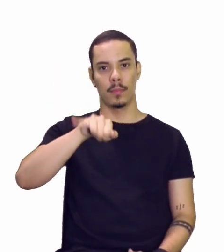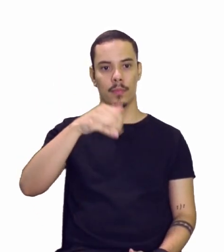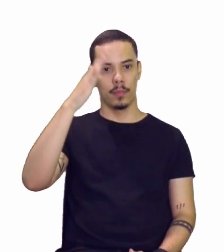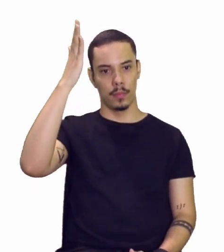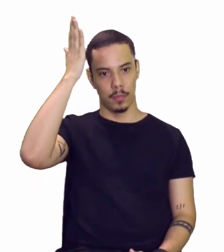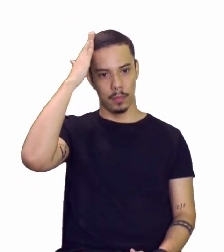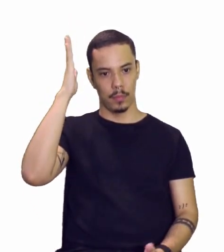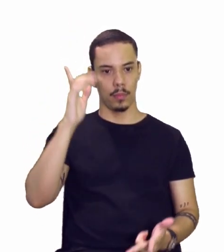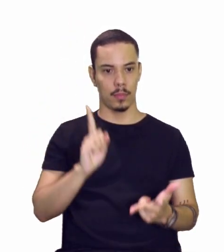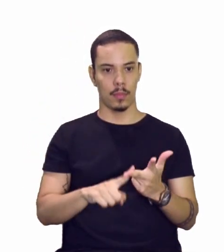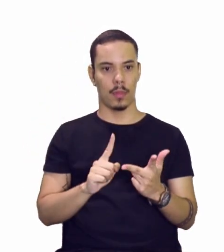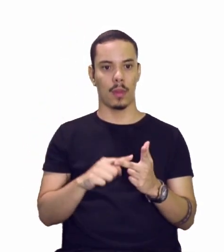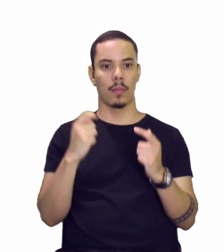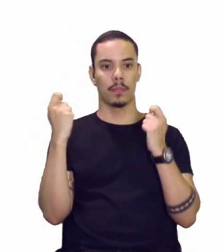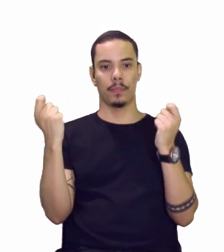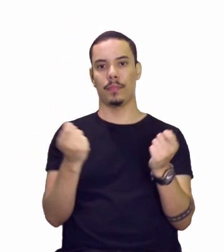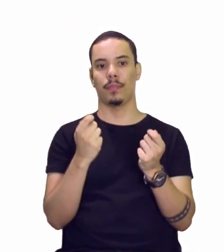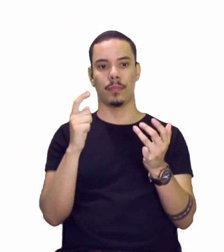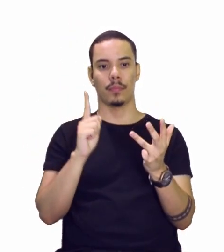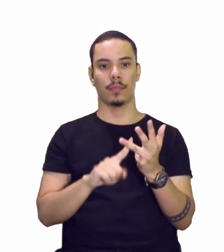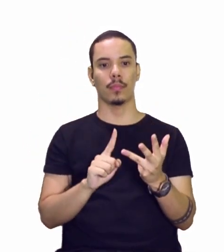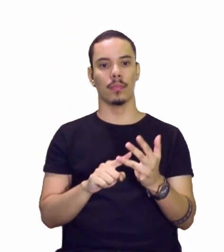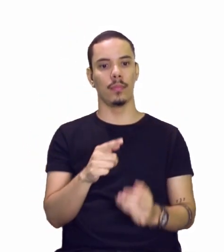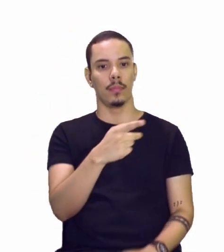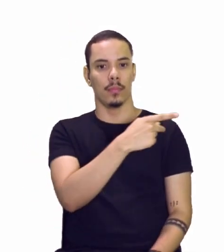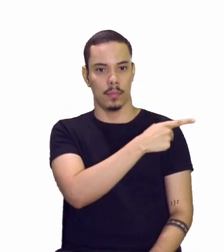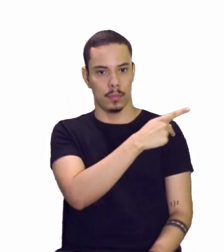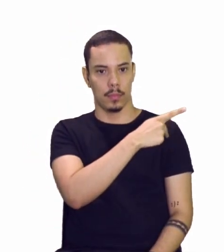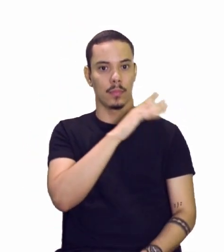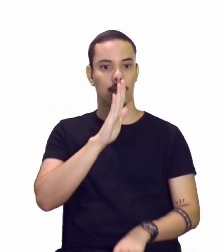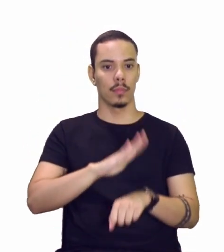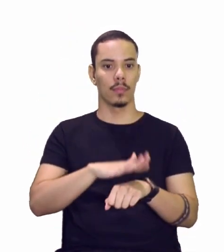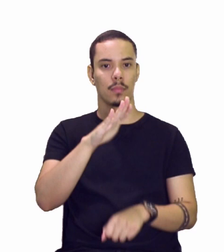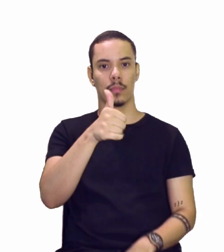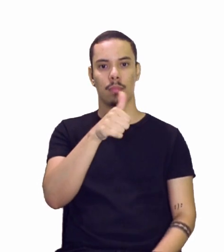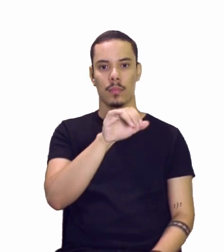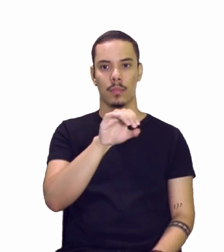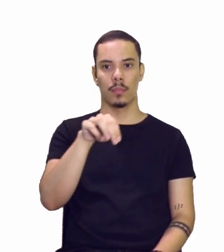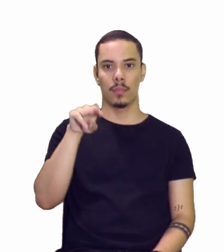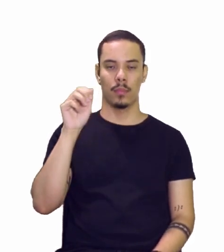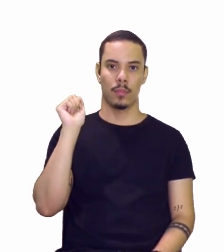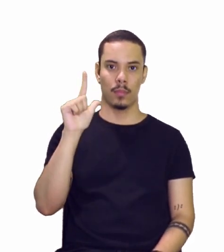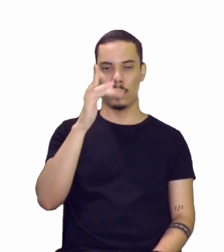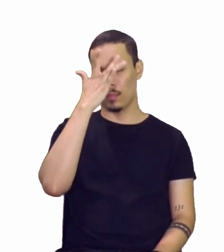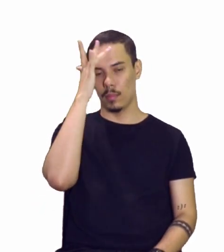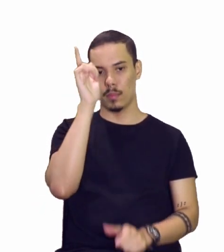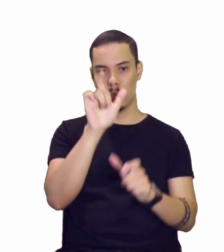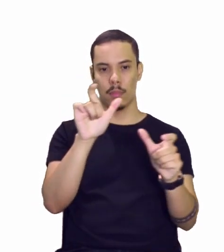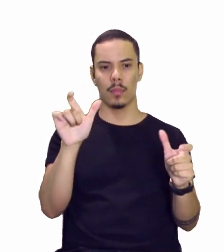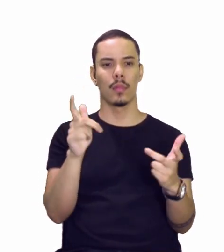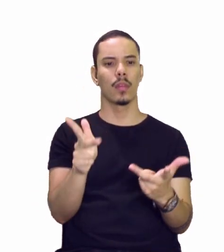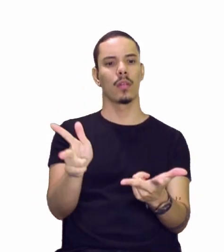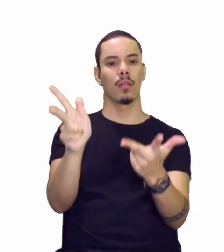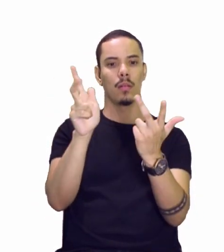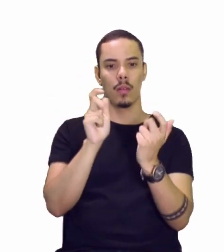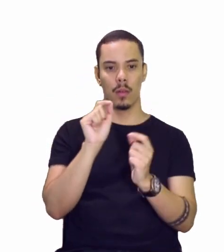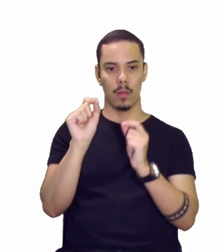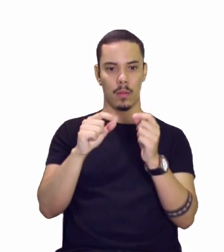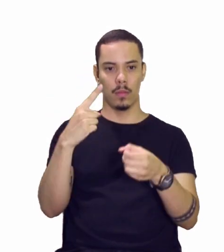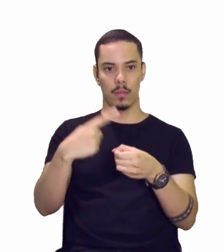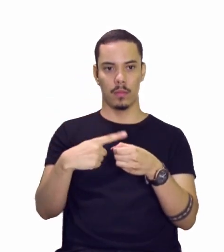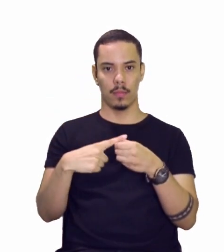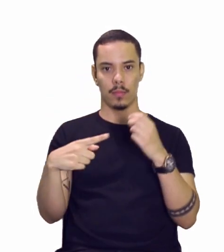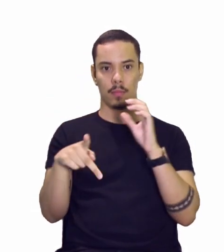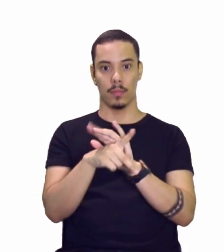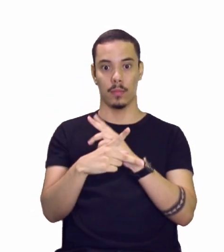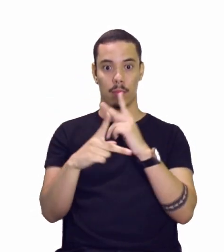Ji-Paraná, Ariquemes e Vilhena. O que é que vocês percebem? Que estes